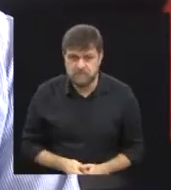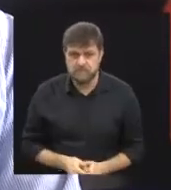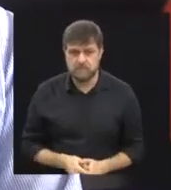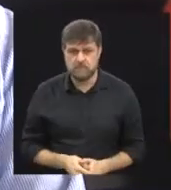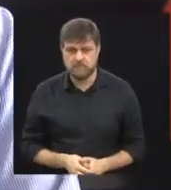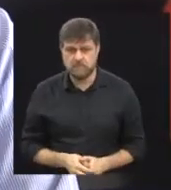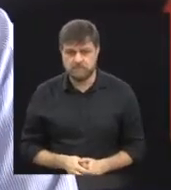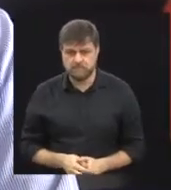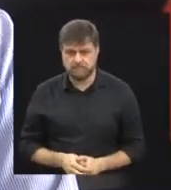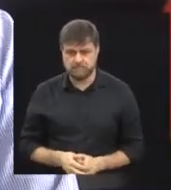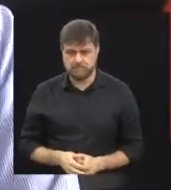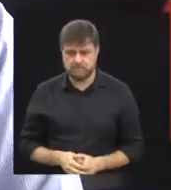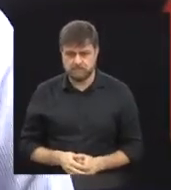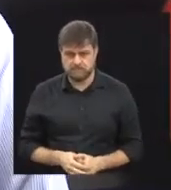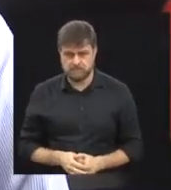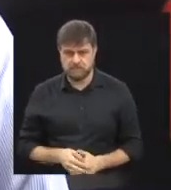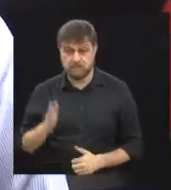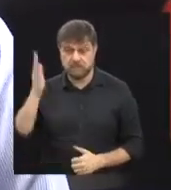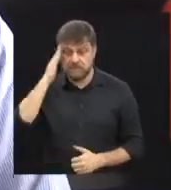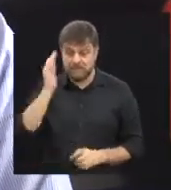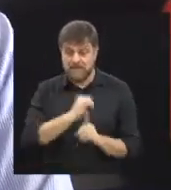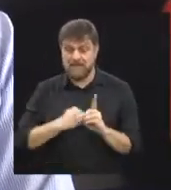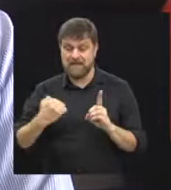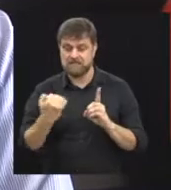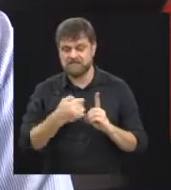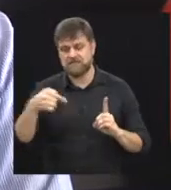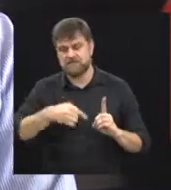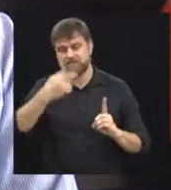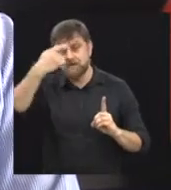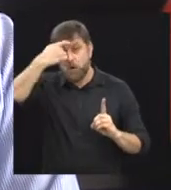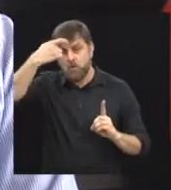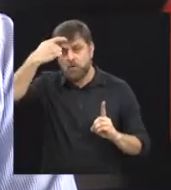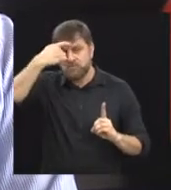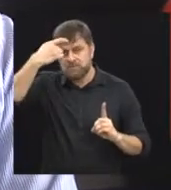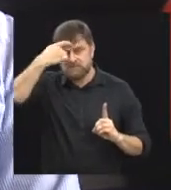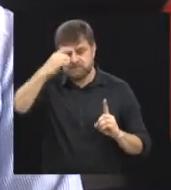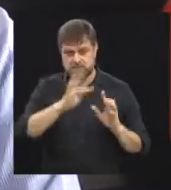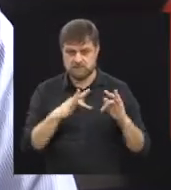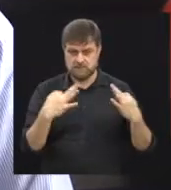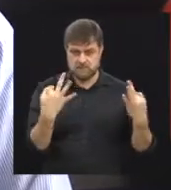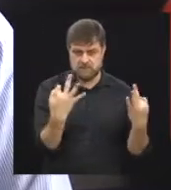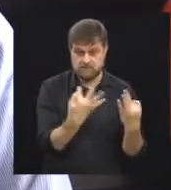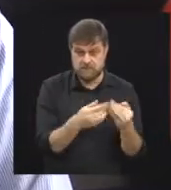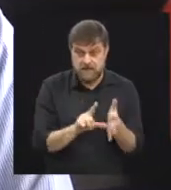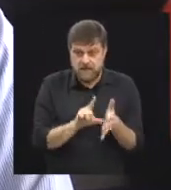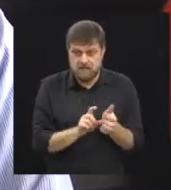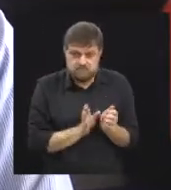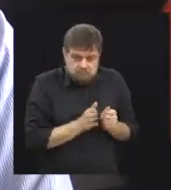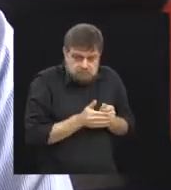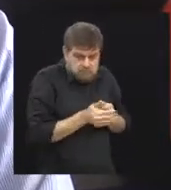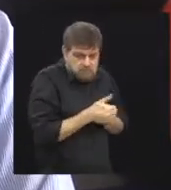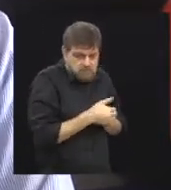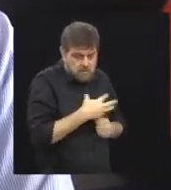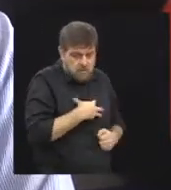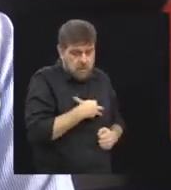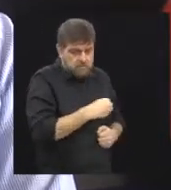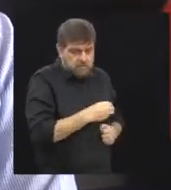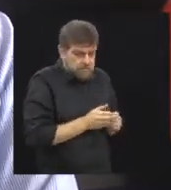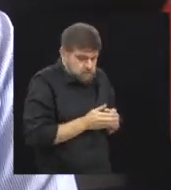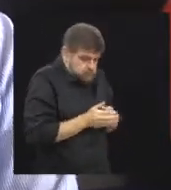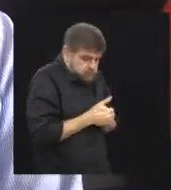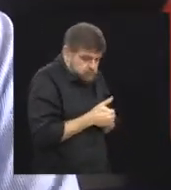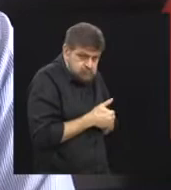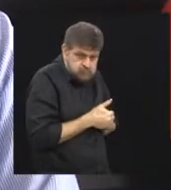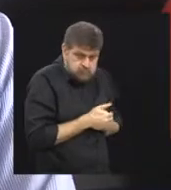o desenvolvimento da consciência da sociedade. Essas famílias, elas escondiam essas crianças, né? Pareciam que elas